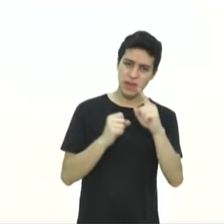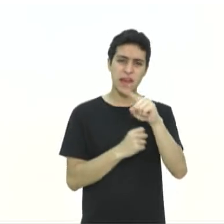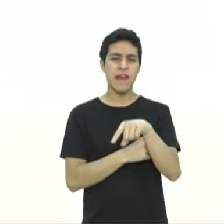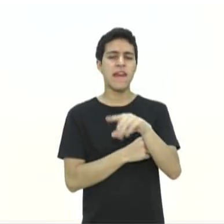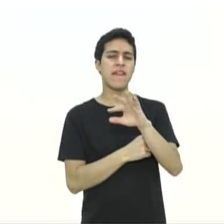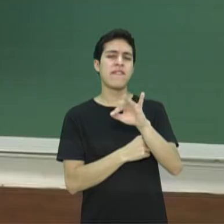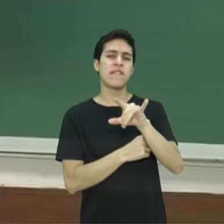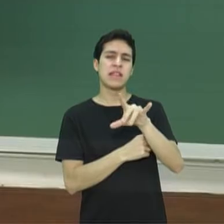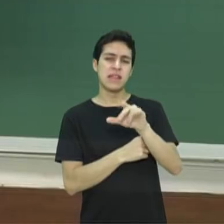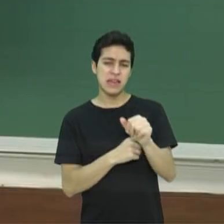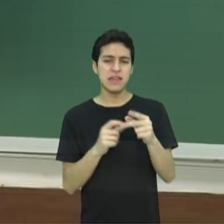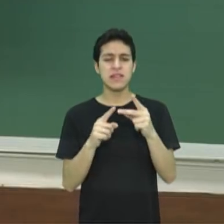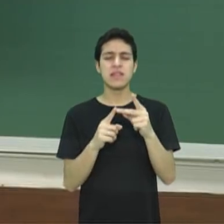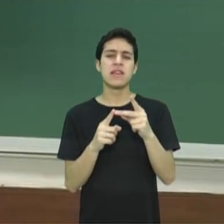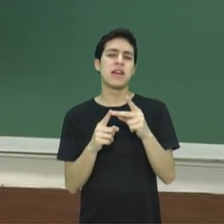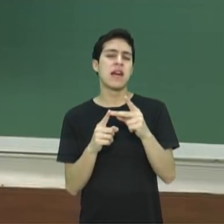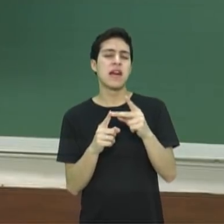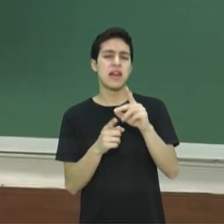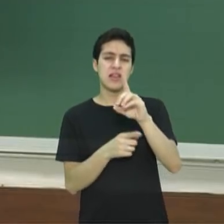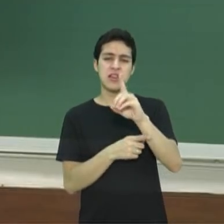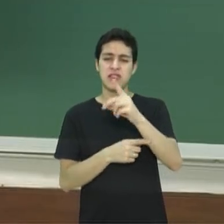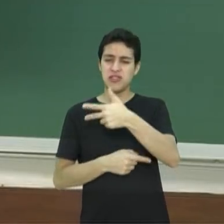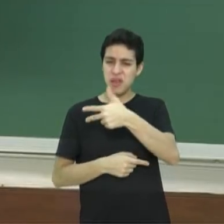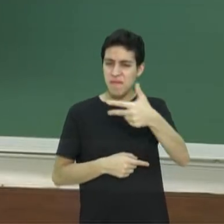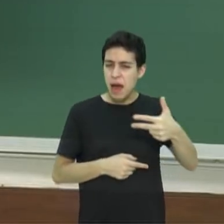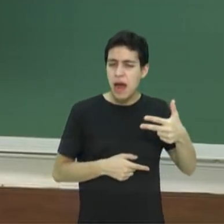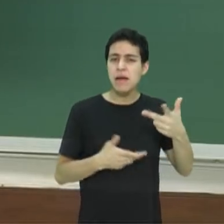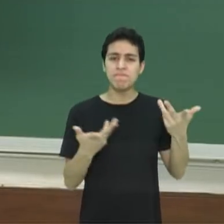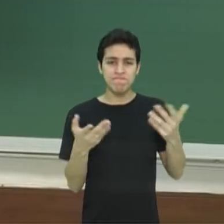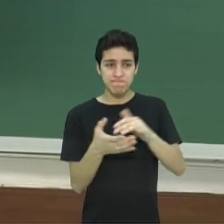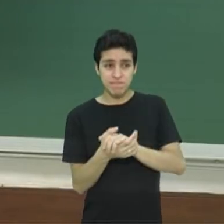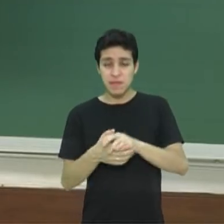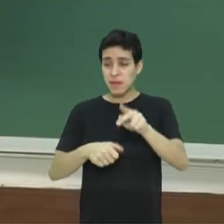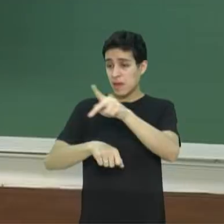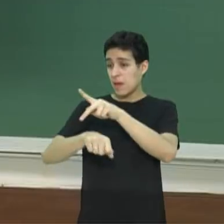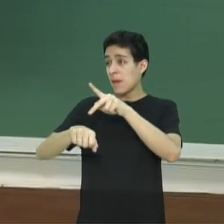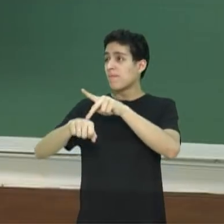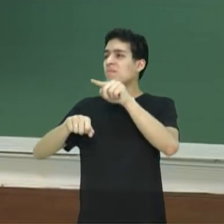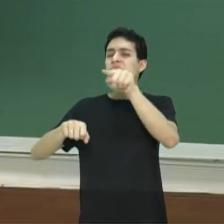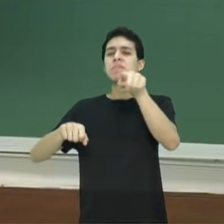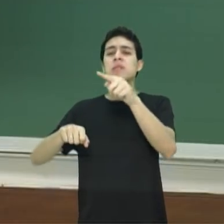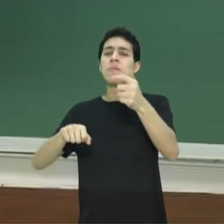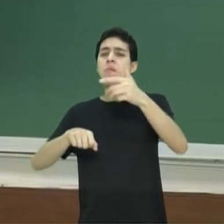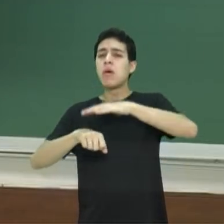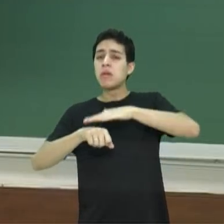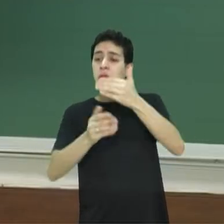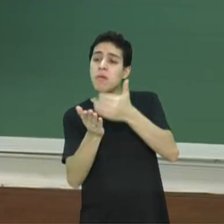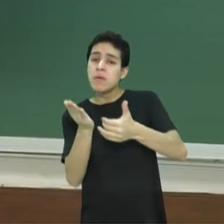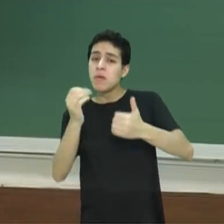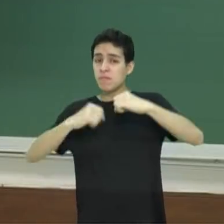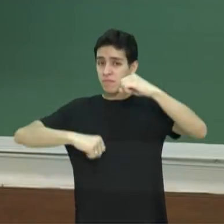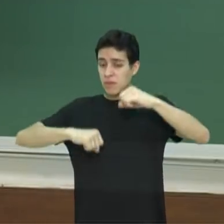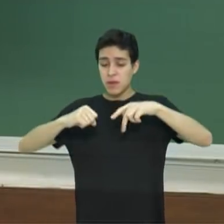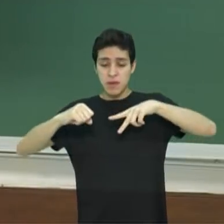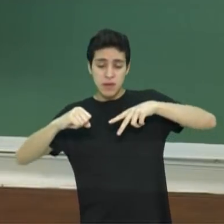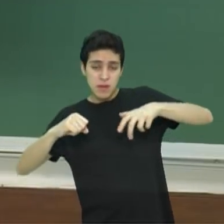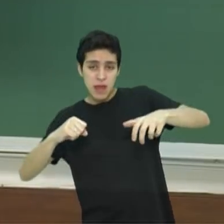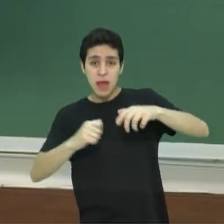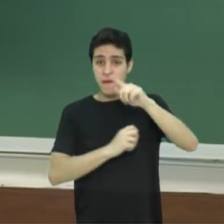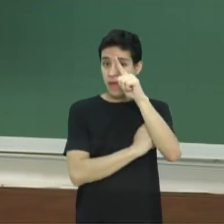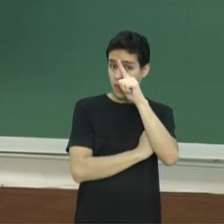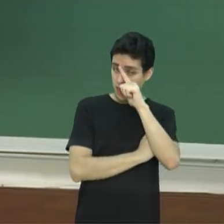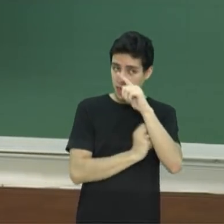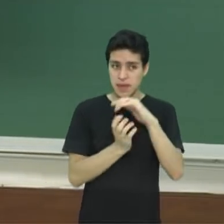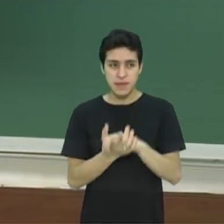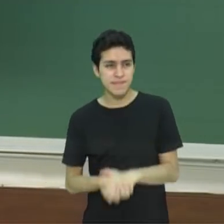Finlândia aqui, a Irlanda, a Dinamarca. Países com uma industrialização recente, né, impressionante, que é a Grécia, Portugal e Espanha. E